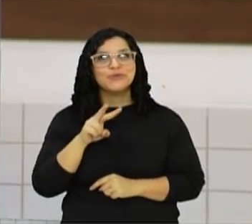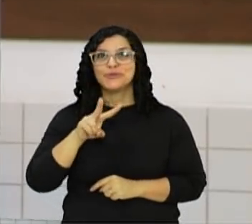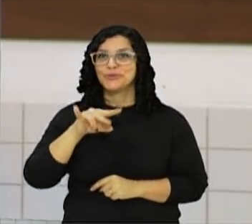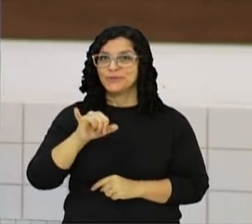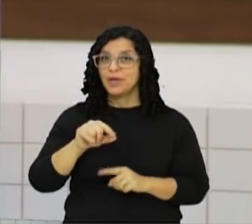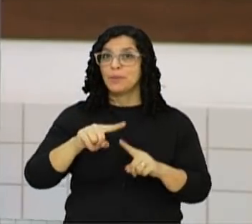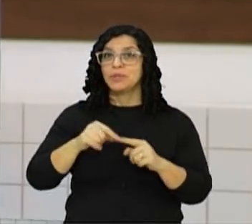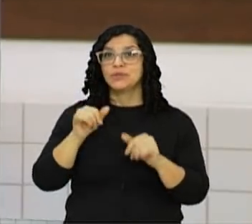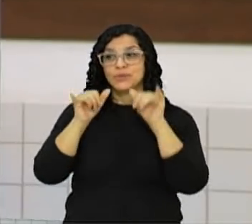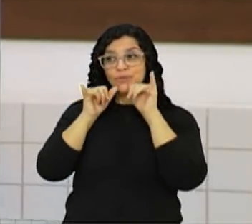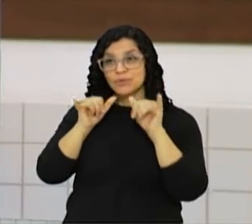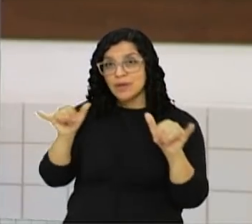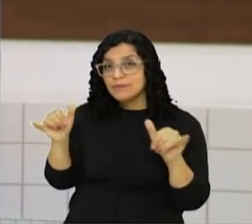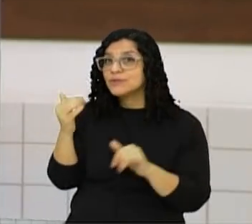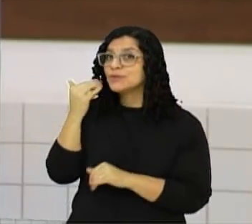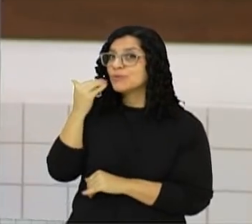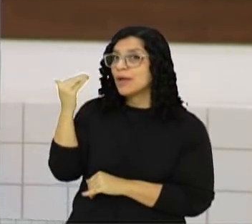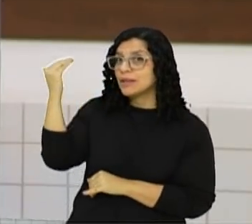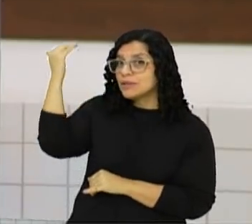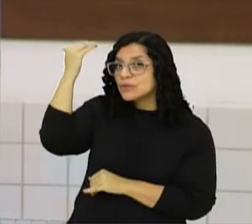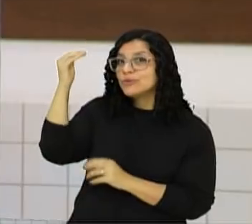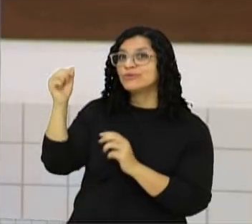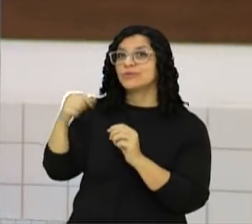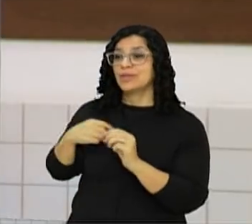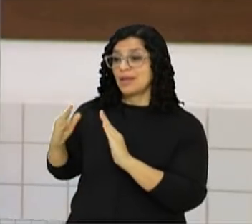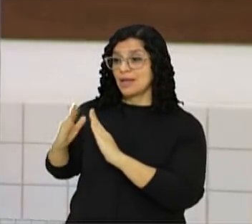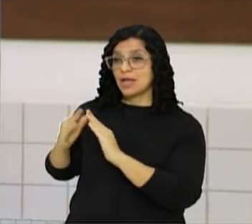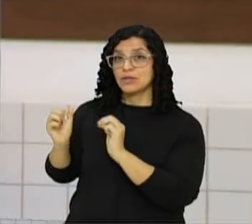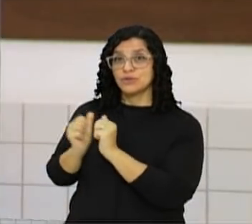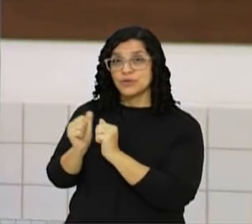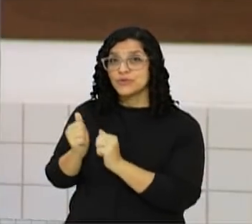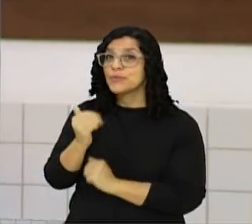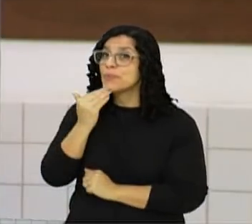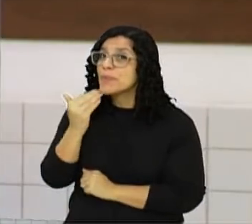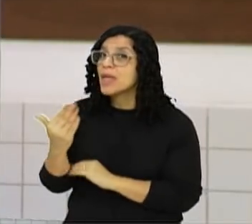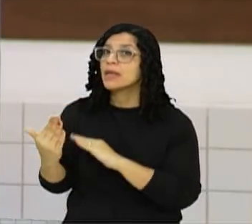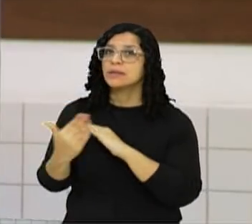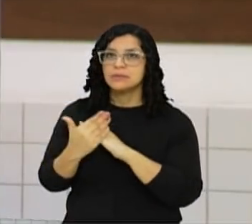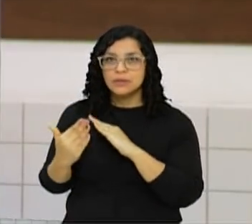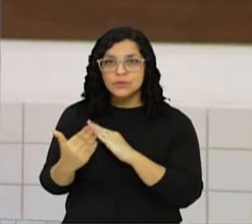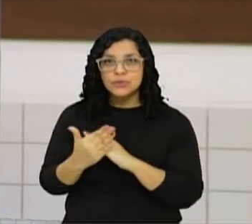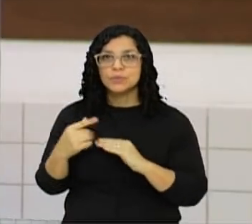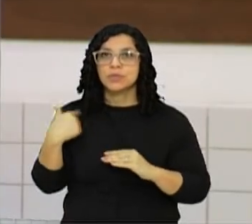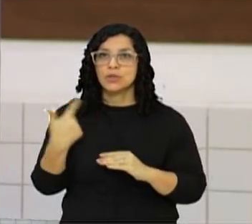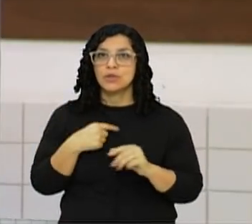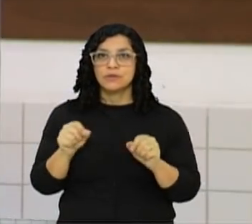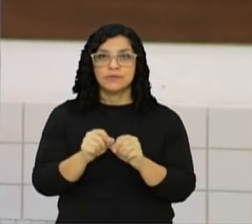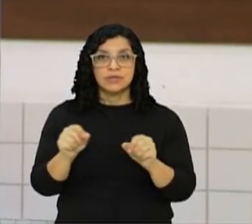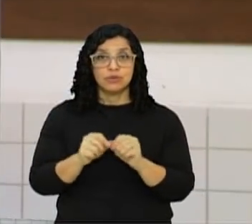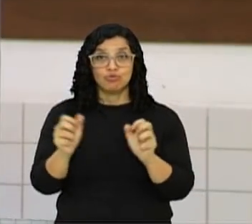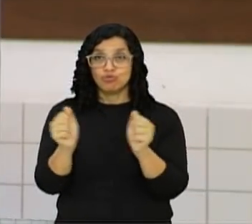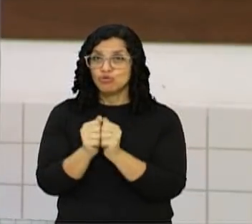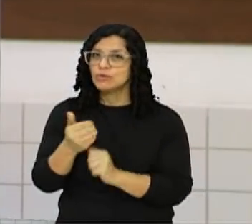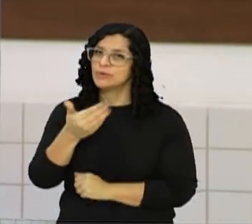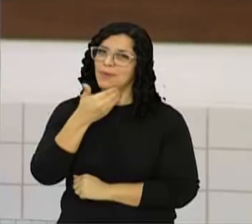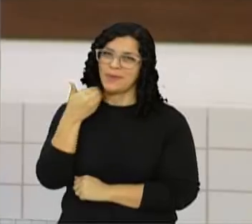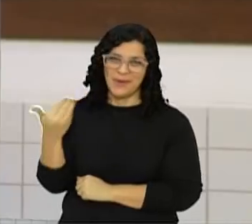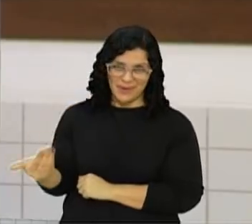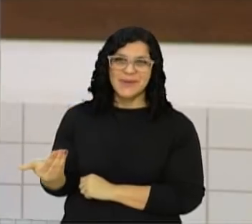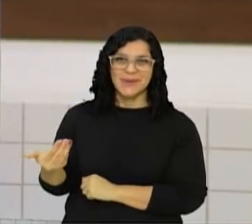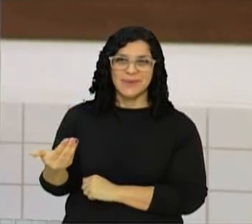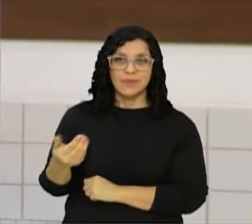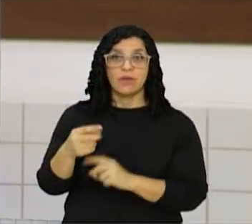Então, avise um adulto que mora com você. Peça ajuda. Construir em coletivo é muito melhor.